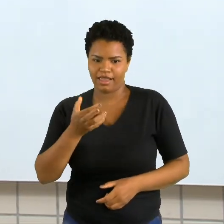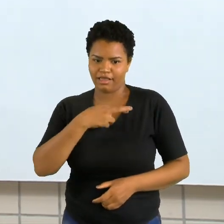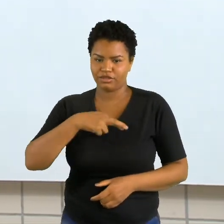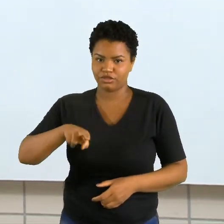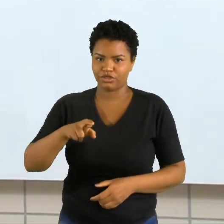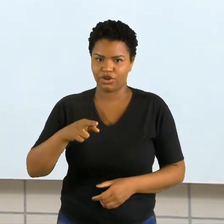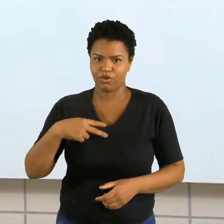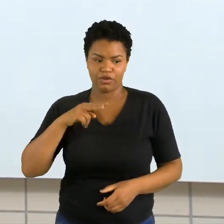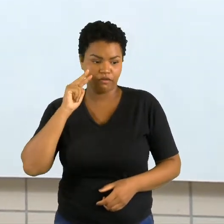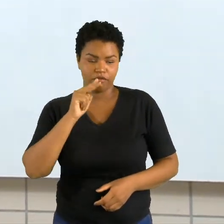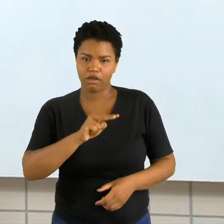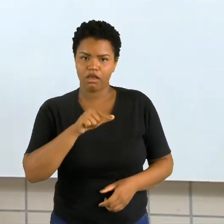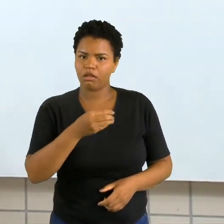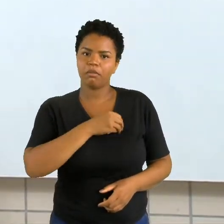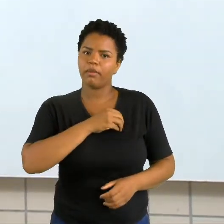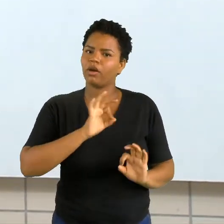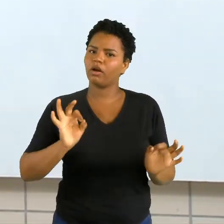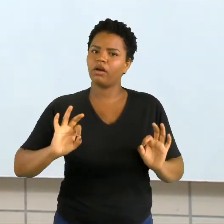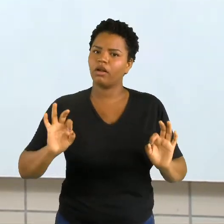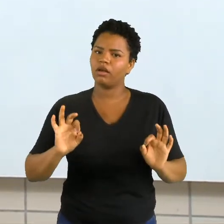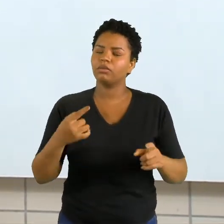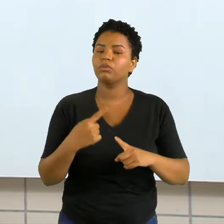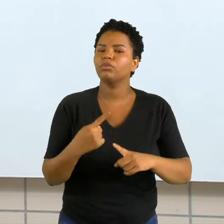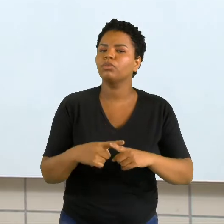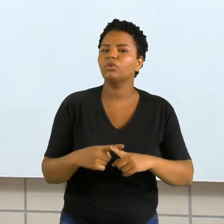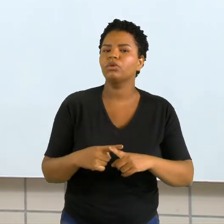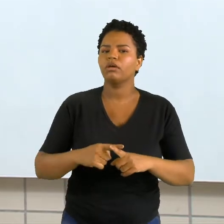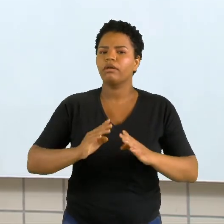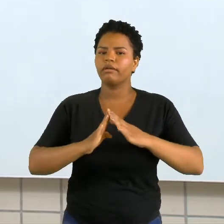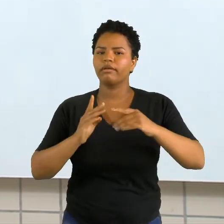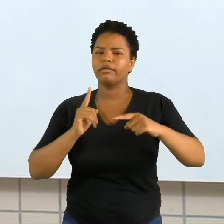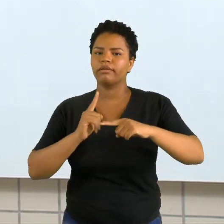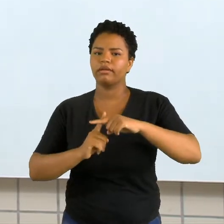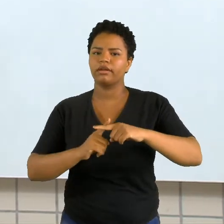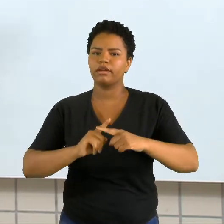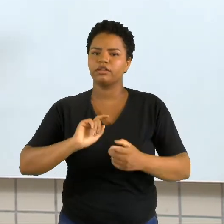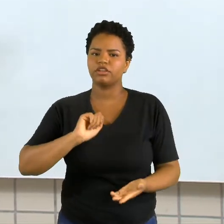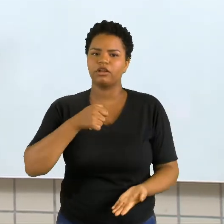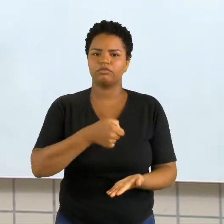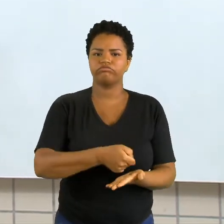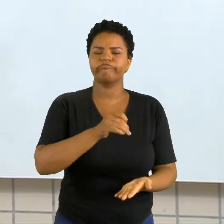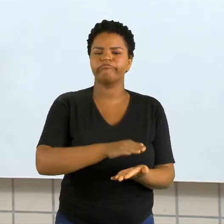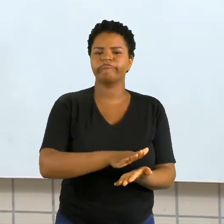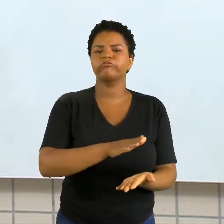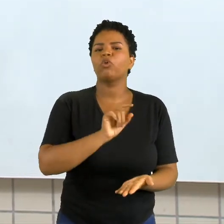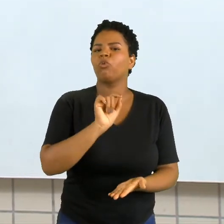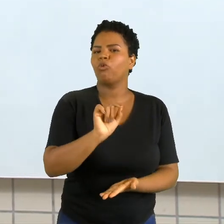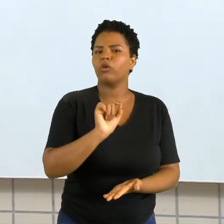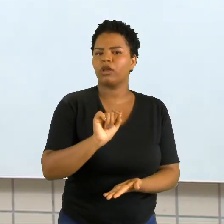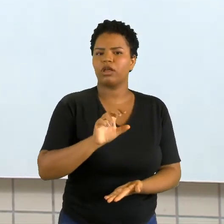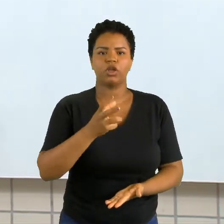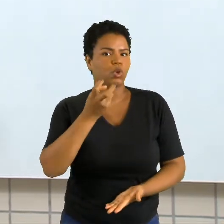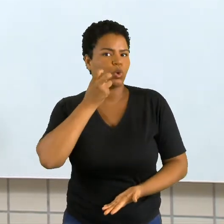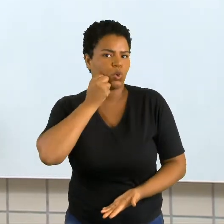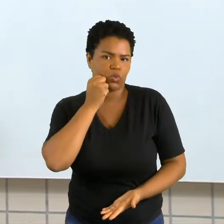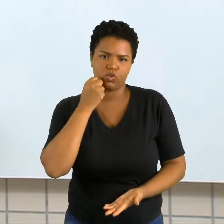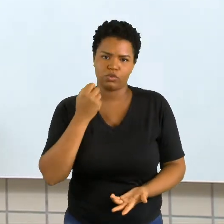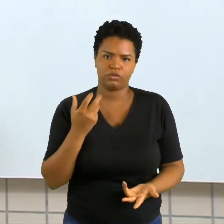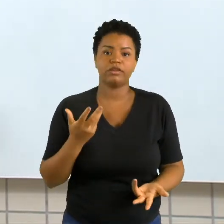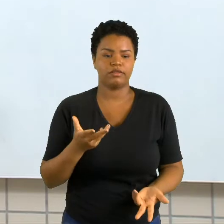fragmentação religiosa da igreja daquele período. Nós devemos destacar também como outro fator importante para a reforma